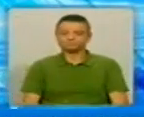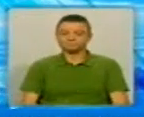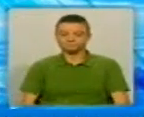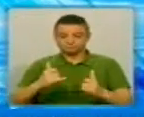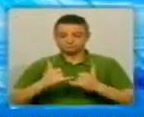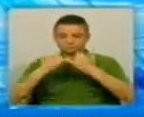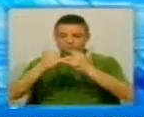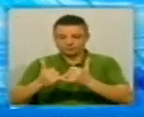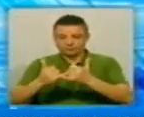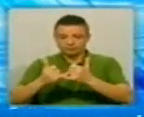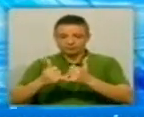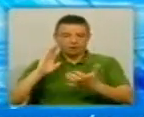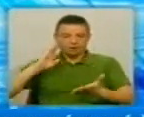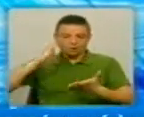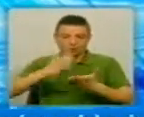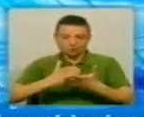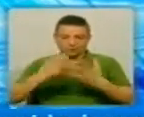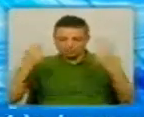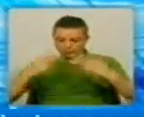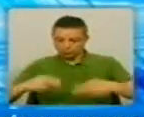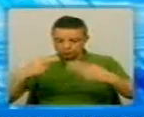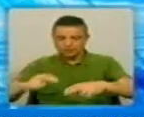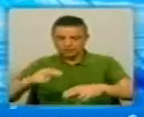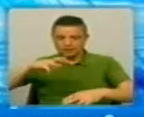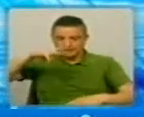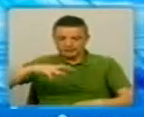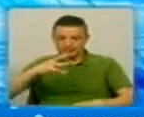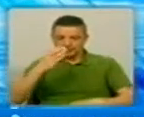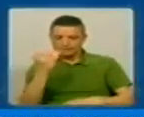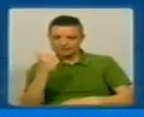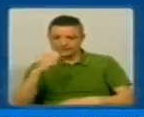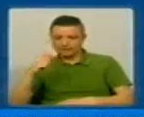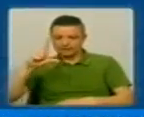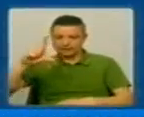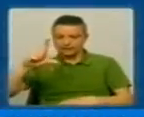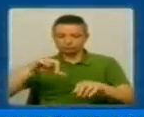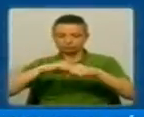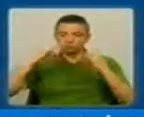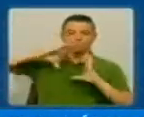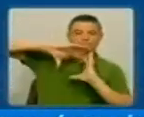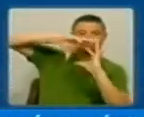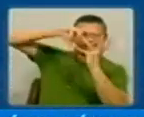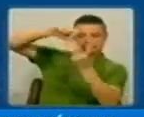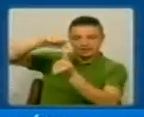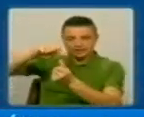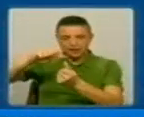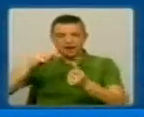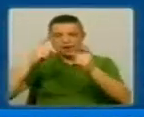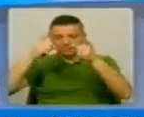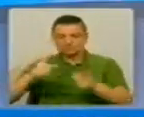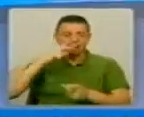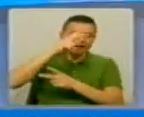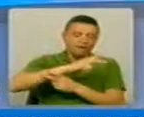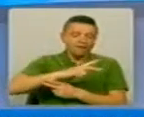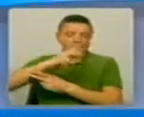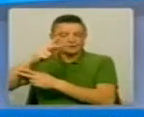Seguimos com a rubrica A Última Fronteira. Está connosco Miguel Gonçalves, o coordenador da Sociedade Planetária. Miguel, começamos a viagem com